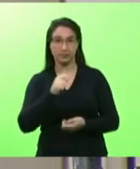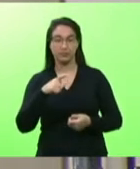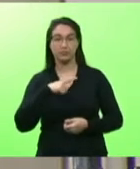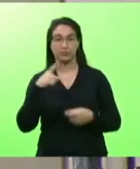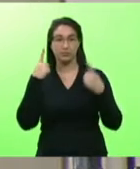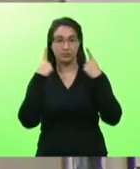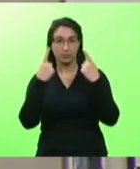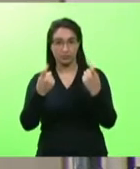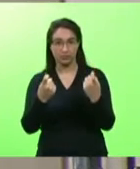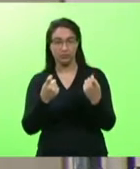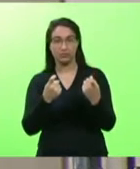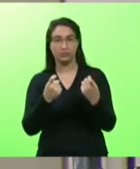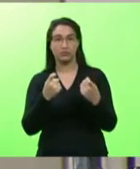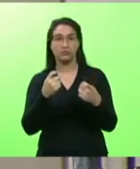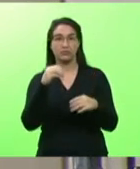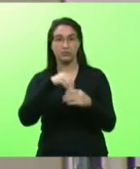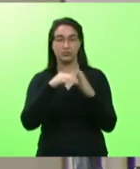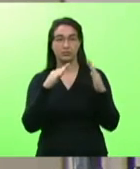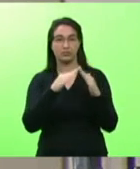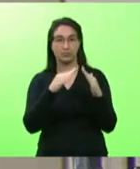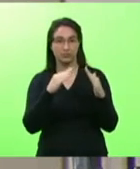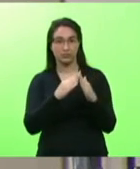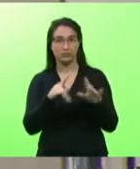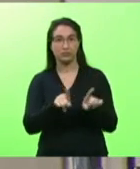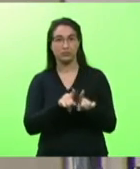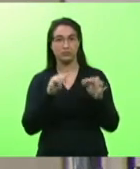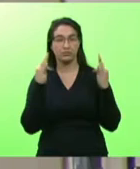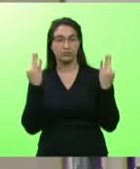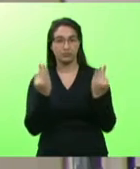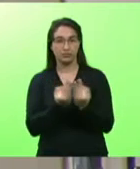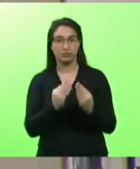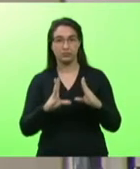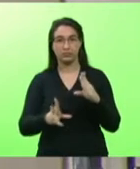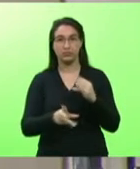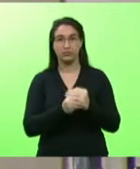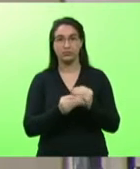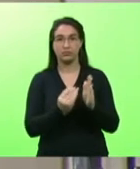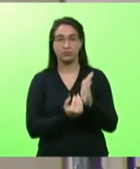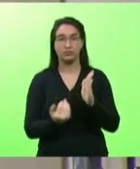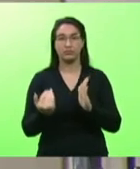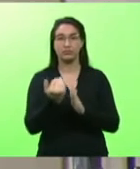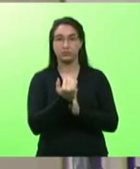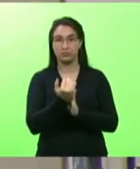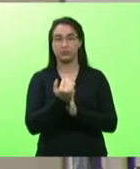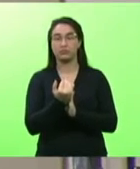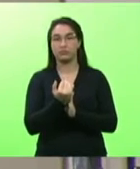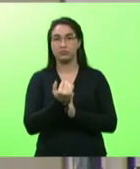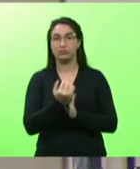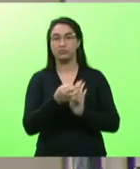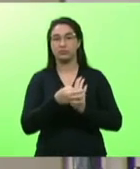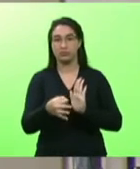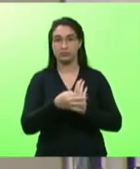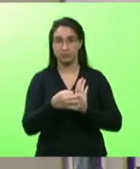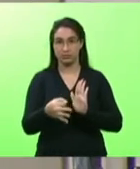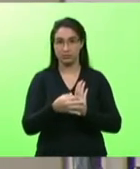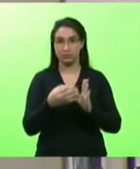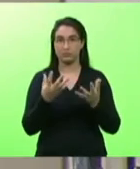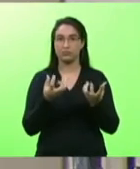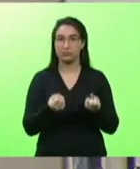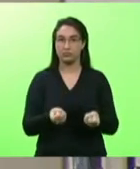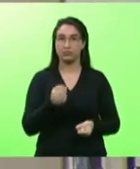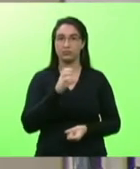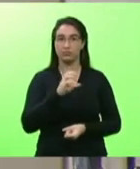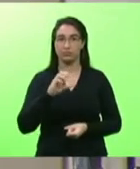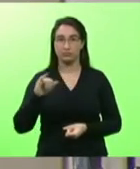familiar com emenda substitutiva global e subemendas aditiva e pareceres favoráveis das comissões de constituição e justiça